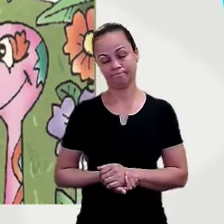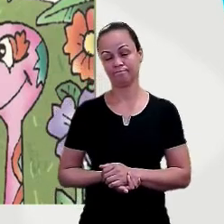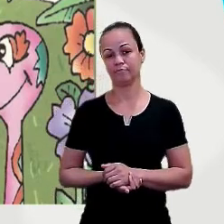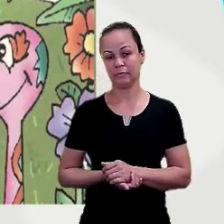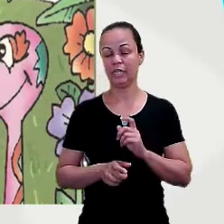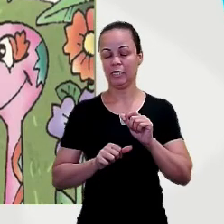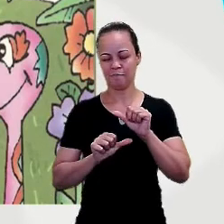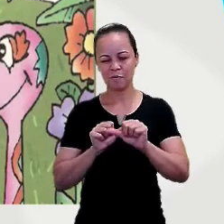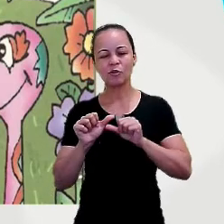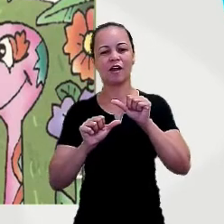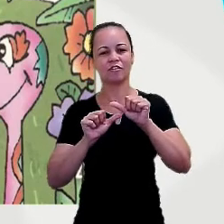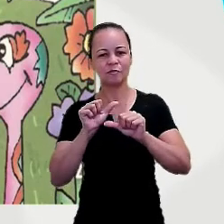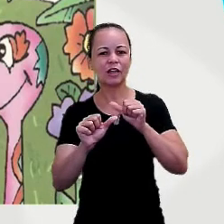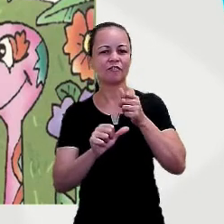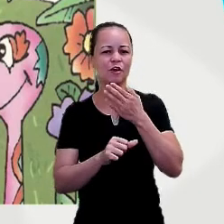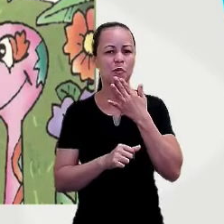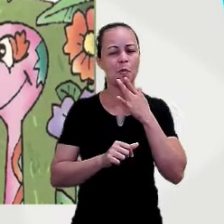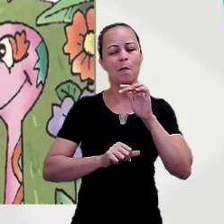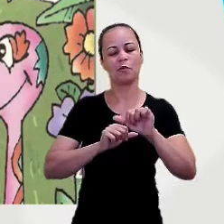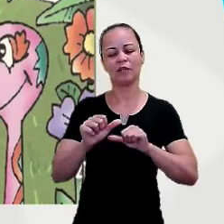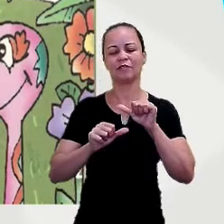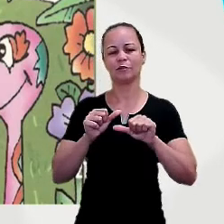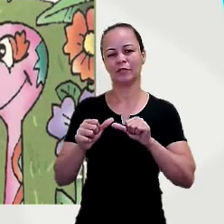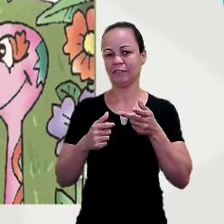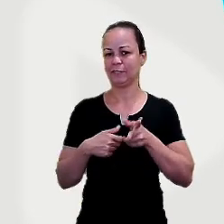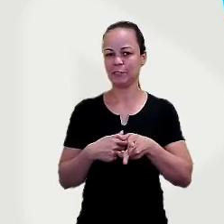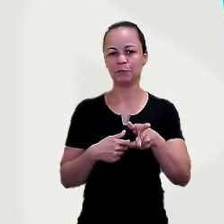ele logo mudava. Mudava para outro tom.